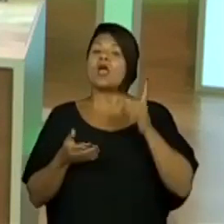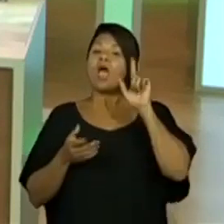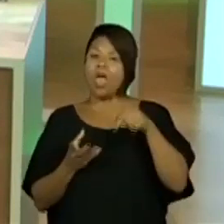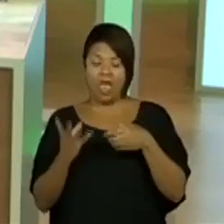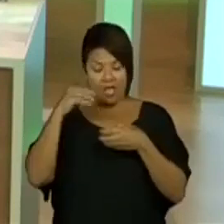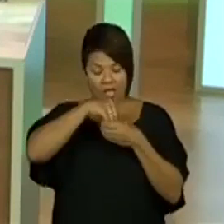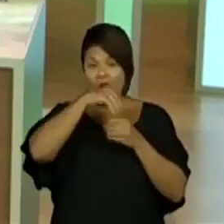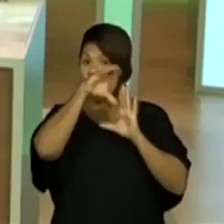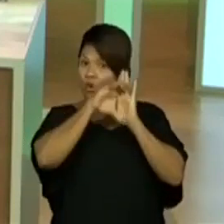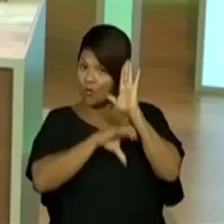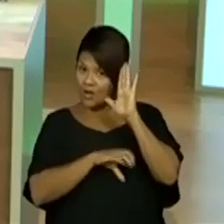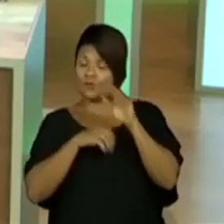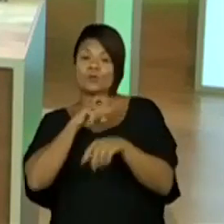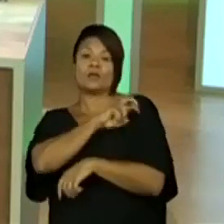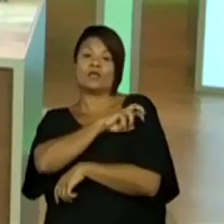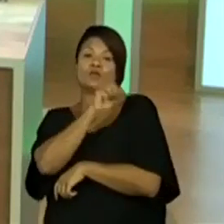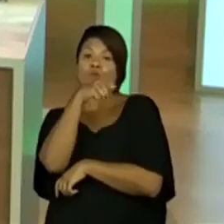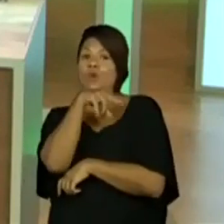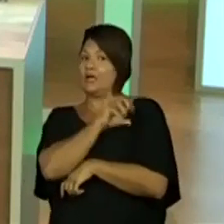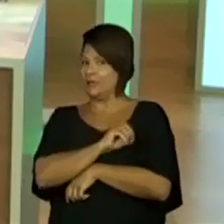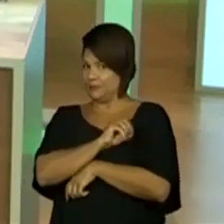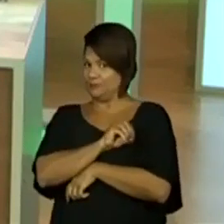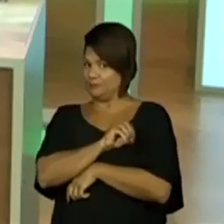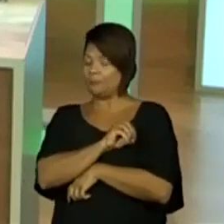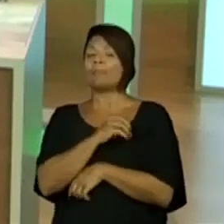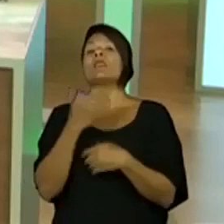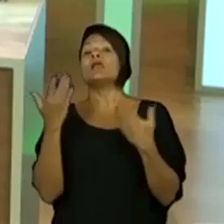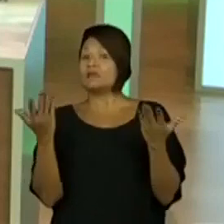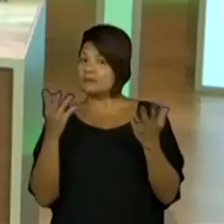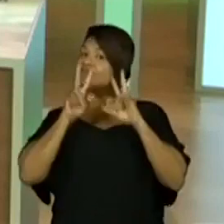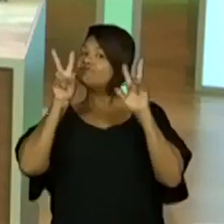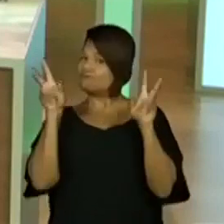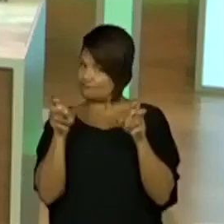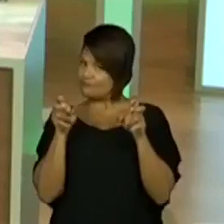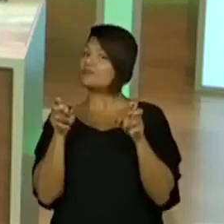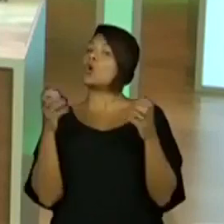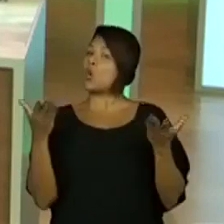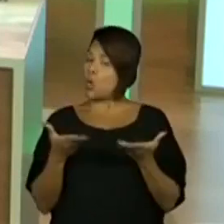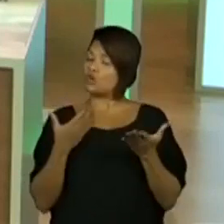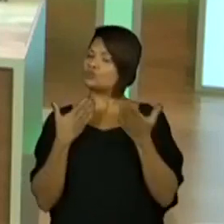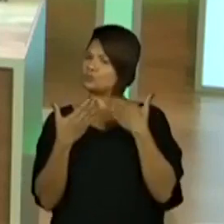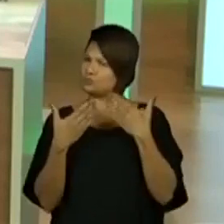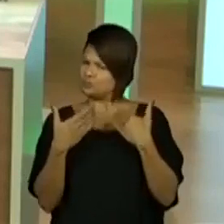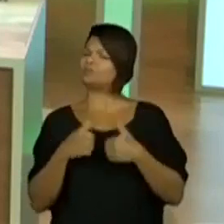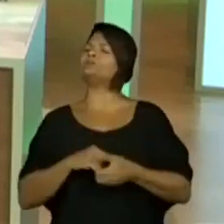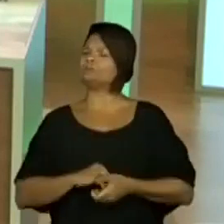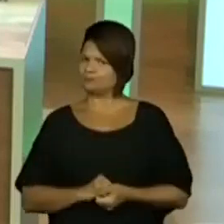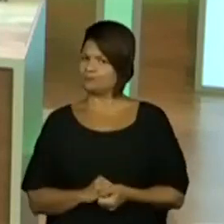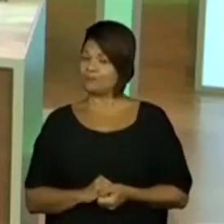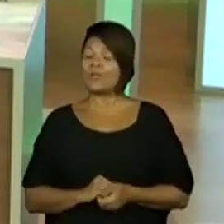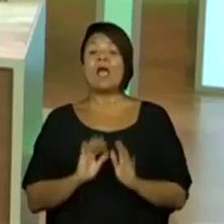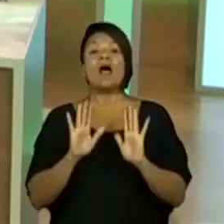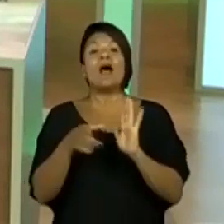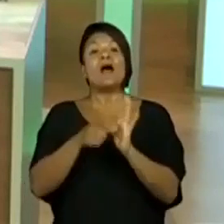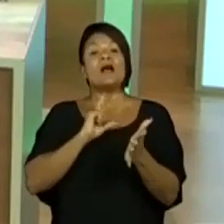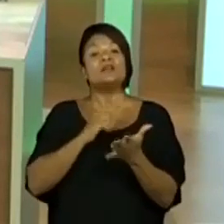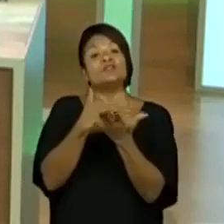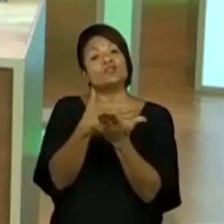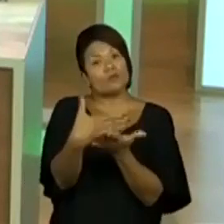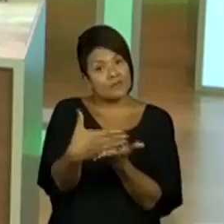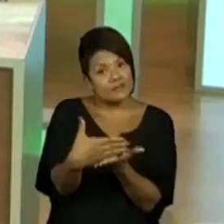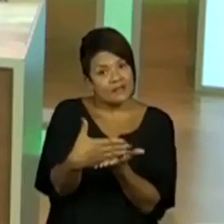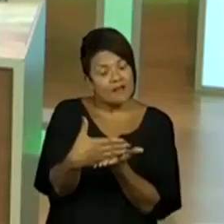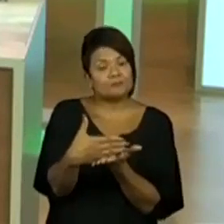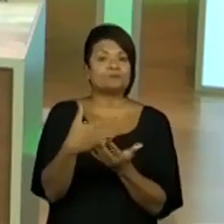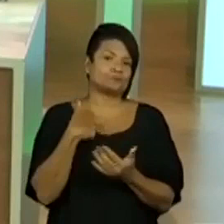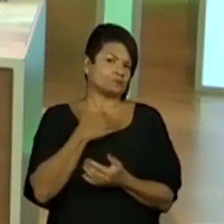do 5º ano. E é por isso que vamos falar sobre elas hoje. Mas antes de começar, eu gostaria